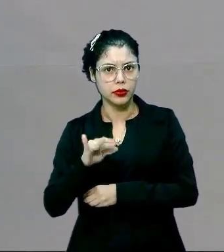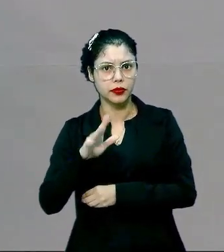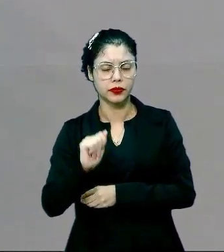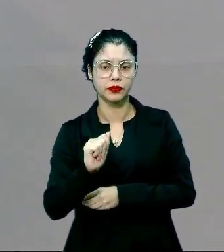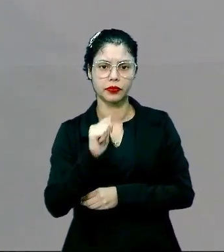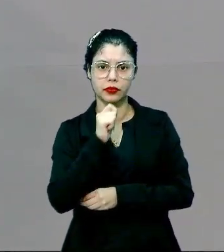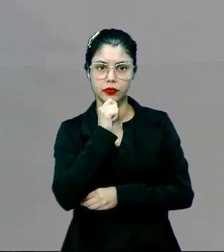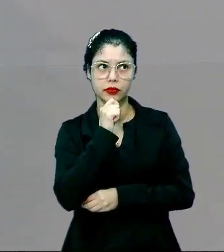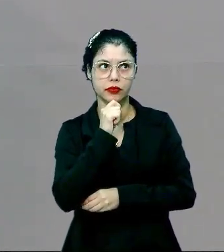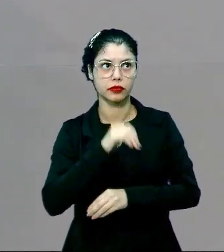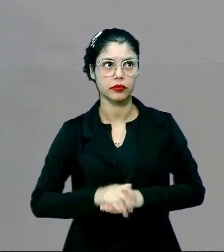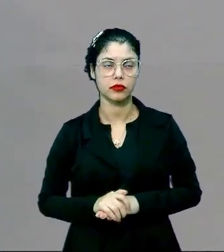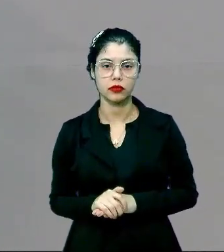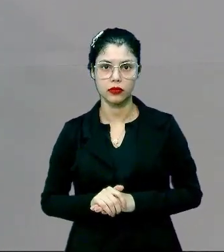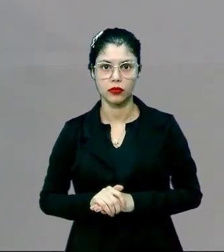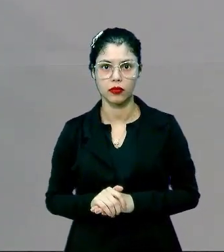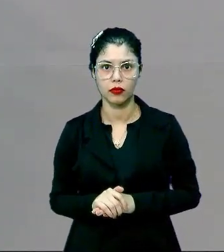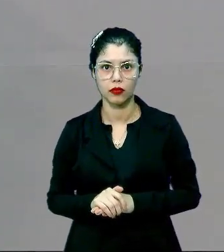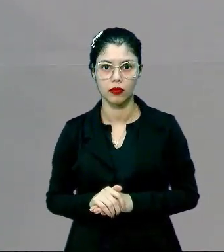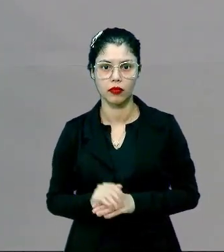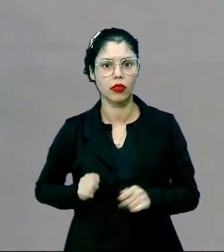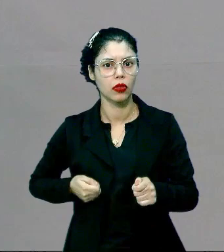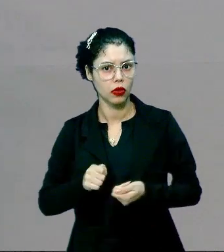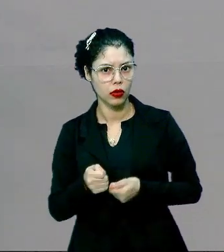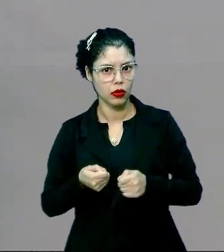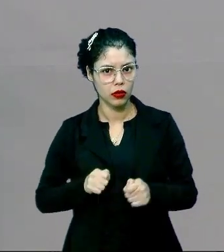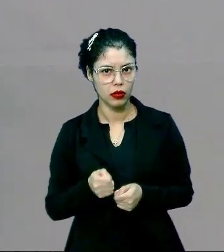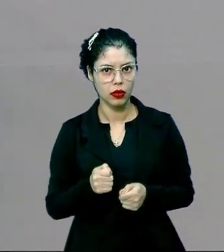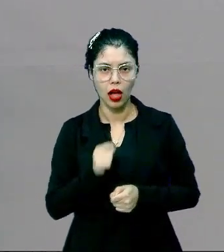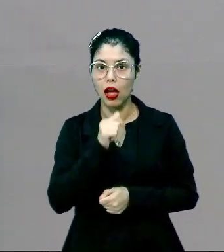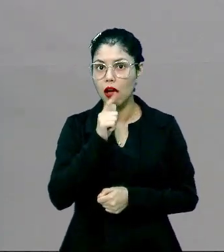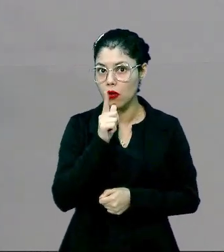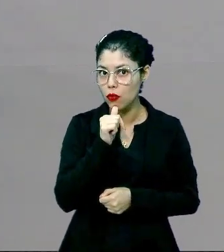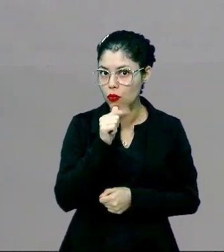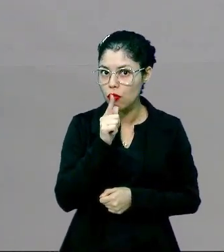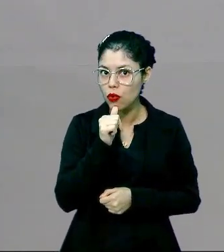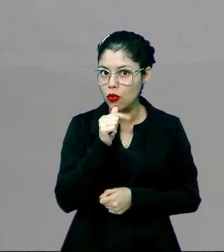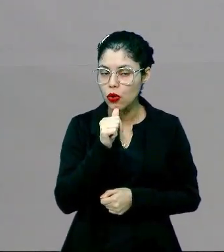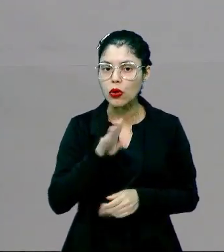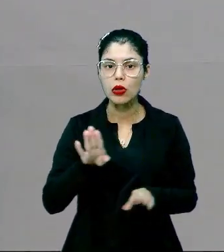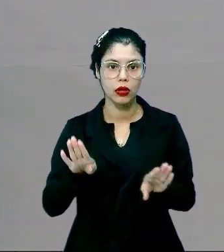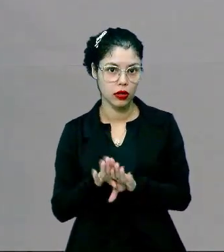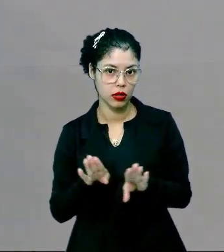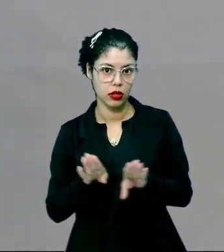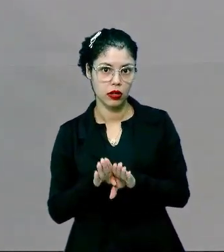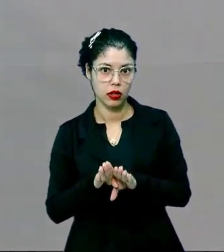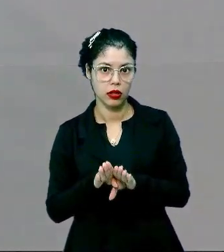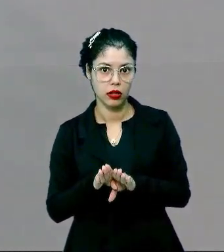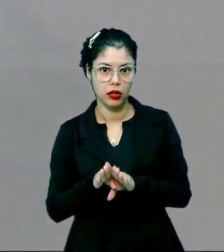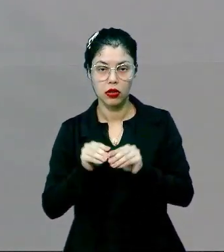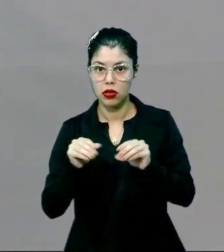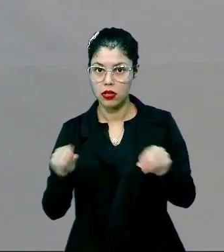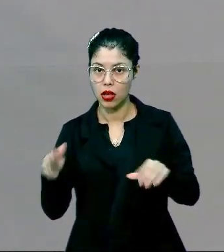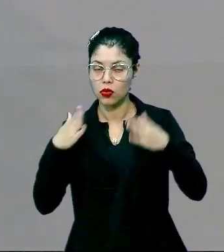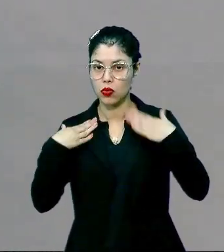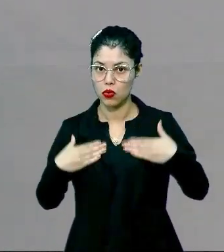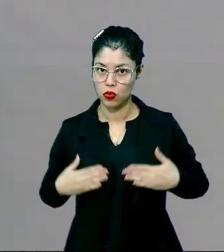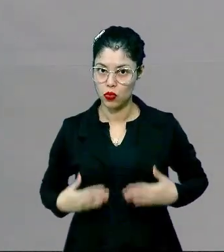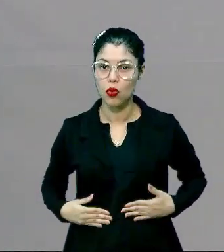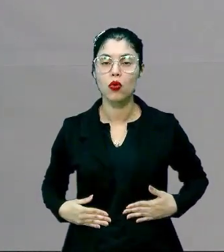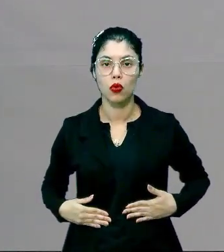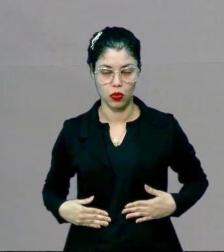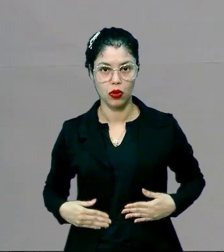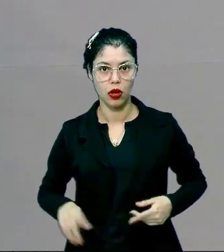A homeostase, ele tem o controle da quantidade de água e sais minerais dentro do nosso corpo.